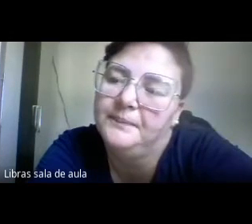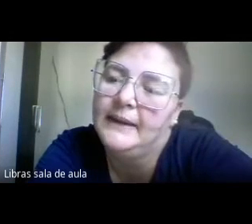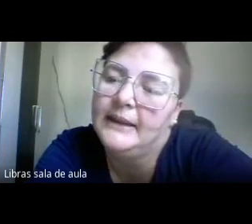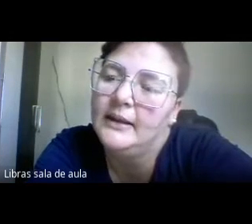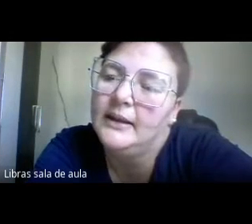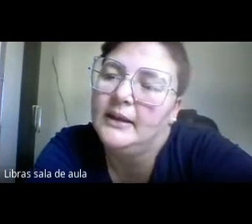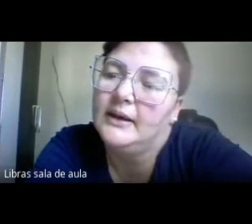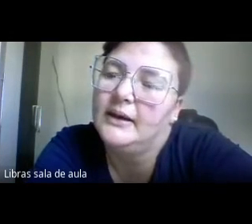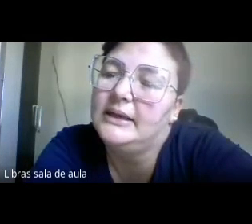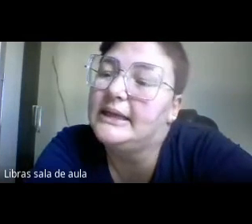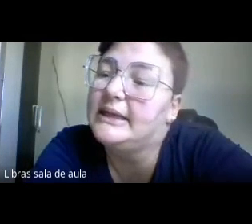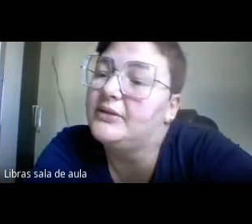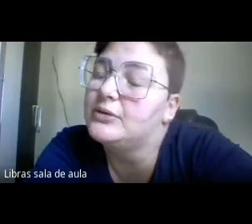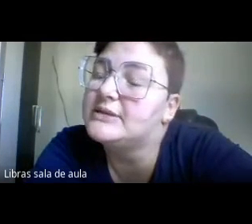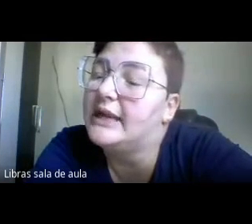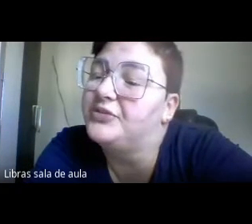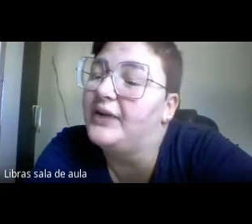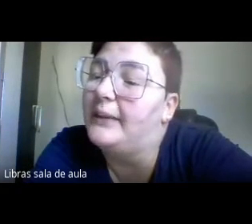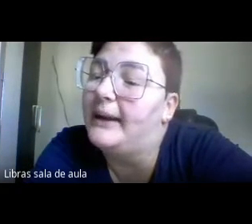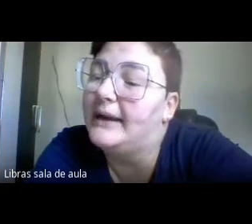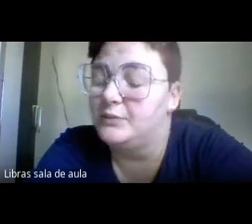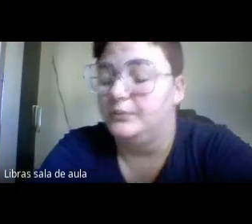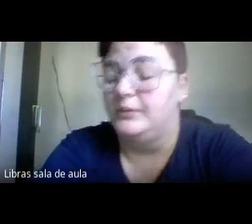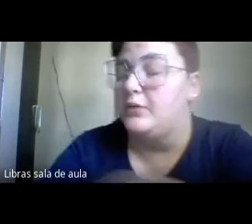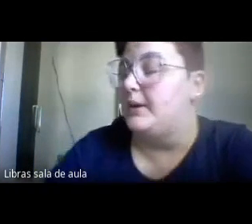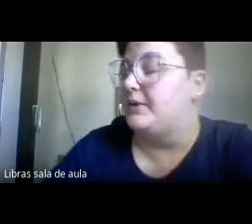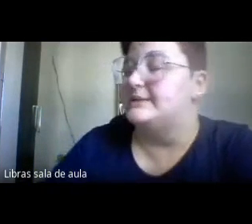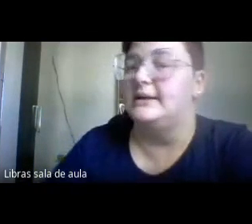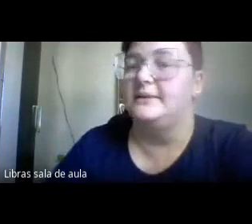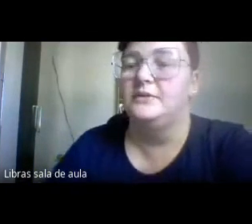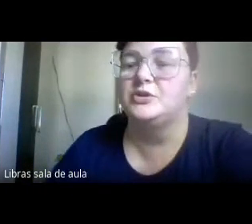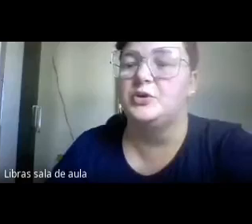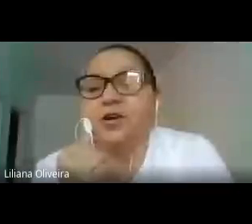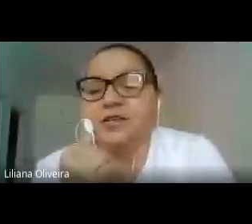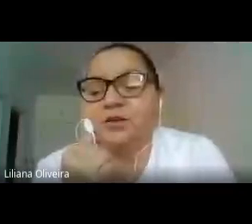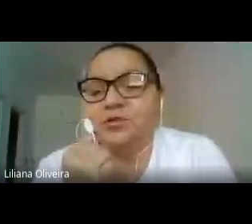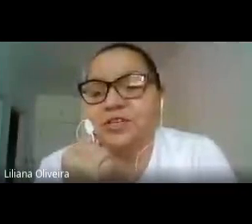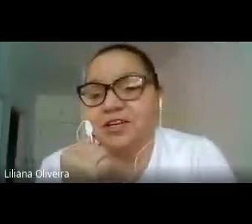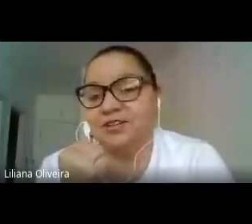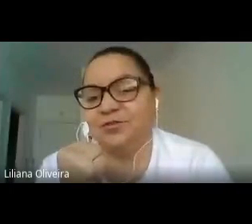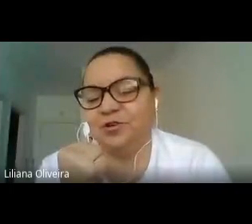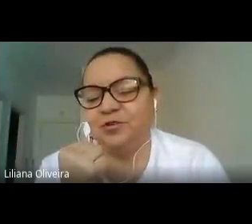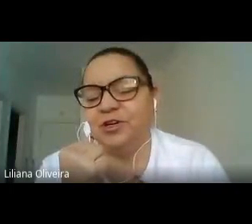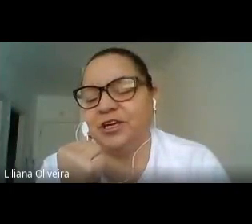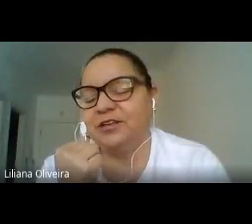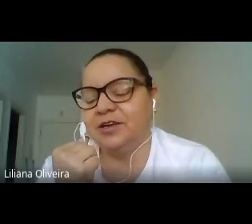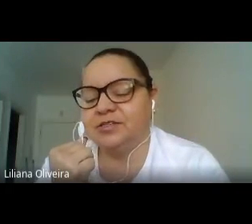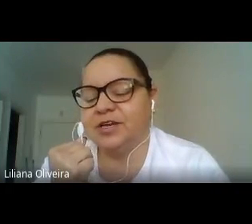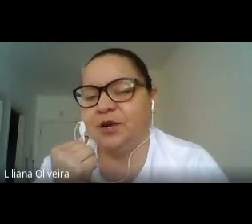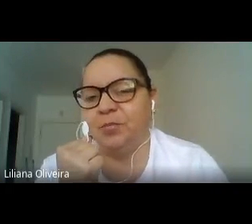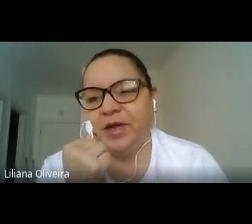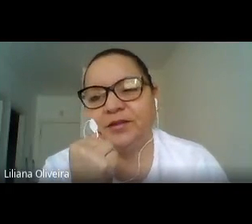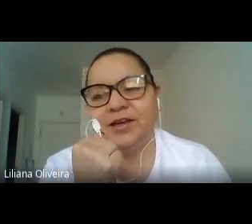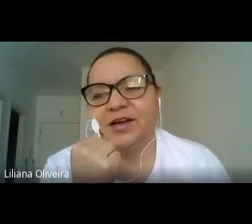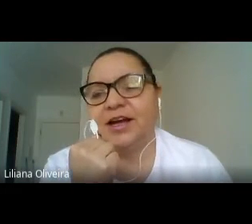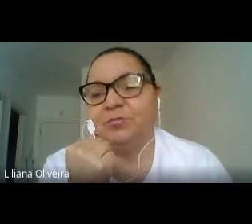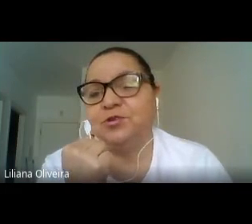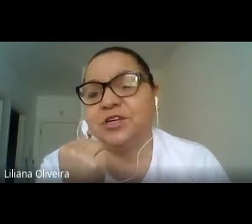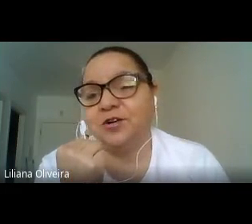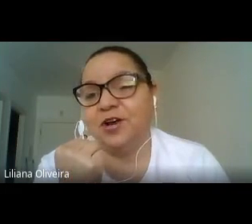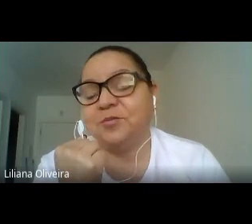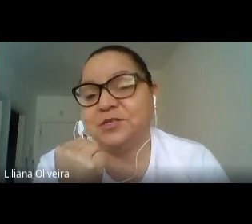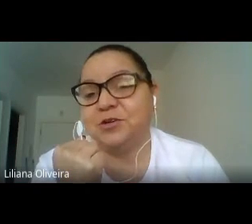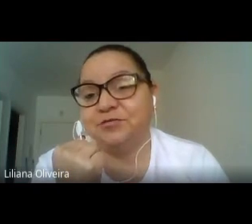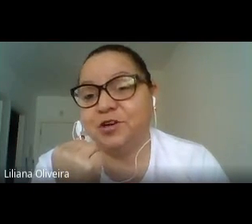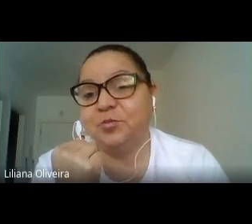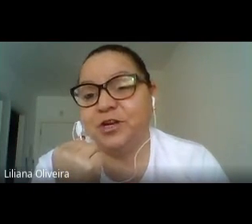aqui. Liliana, tu gostaria de falar mais alguma coisa? Desculpa, tem agora essa música, falou que tem que se repetem a